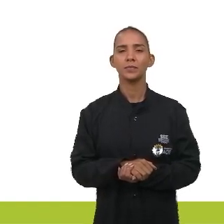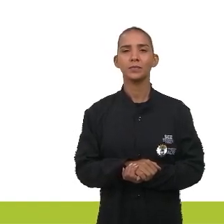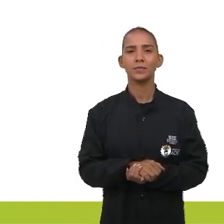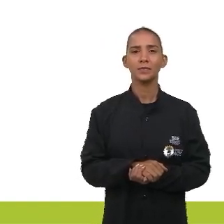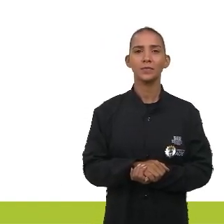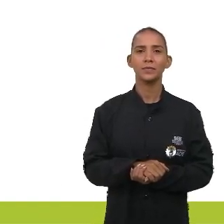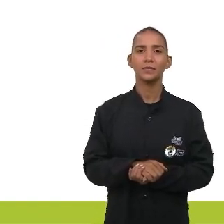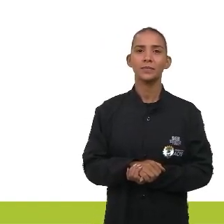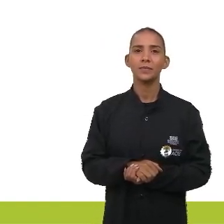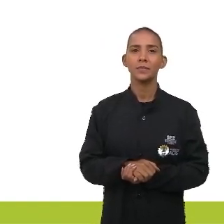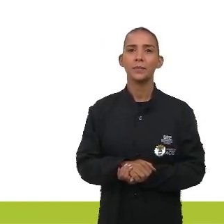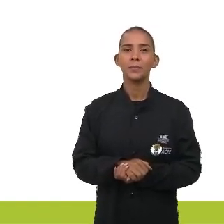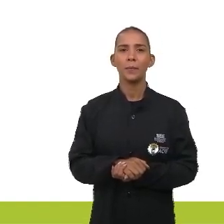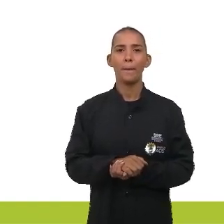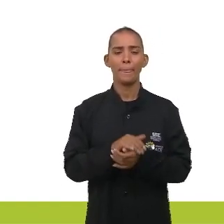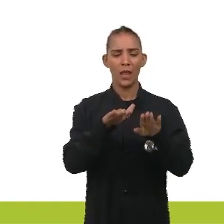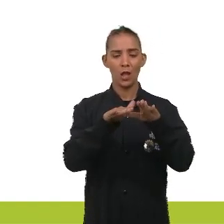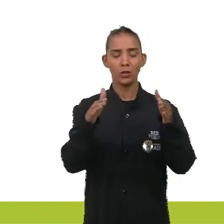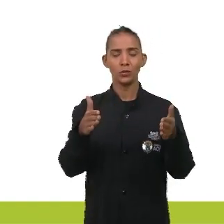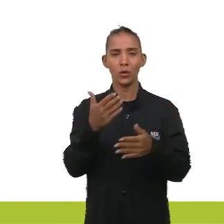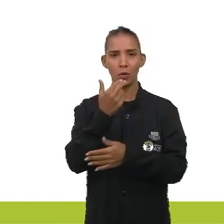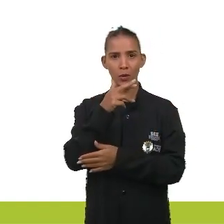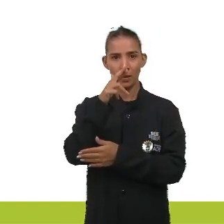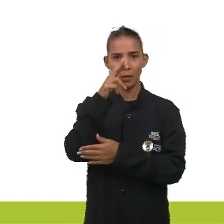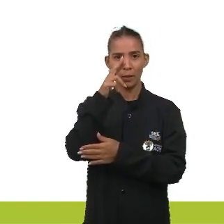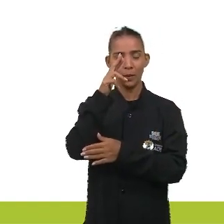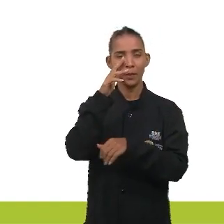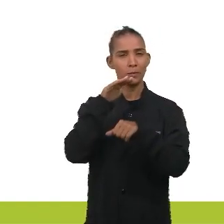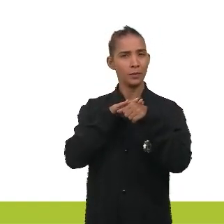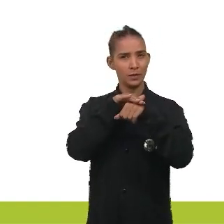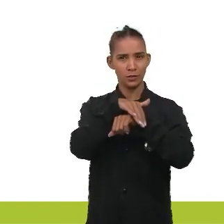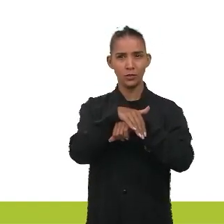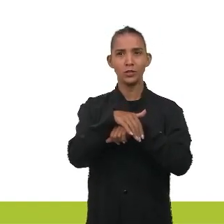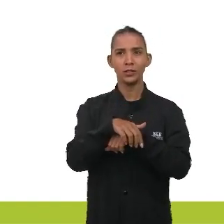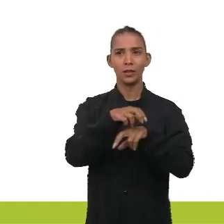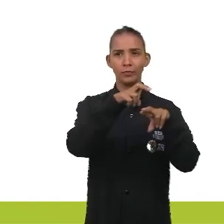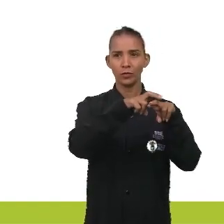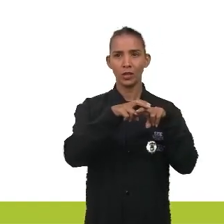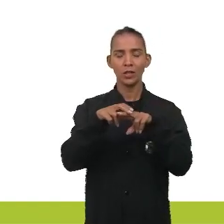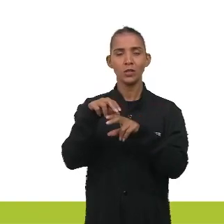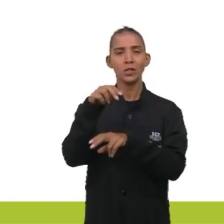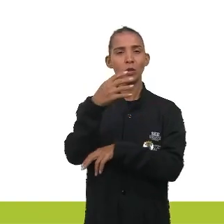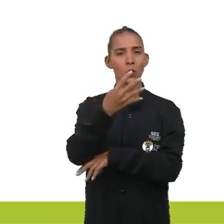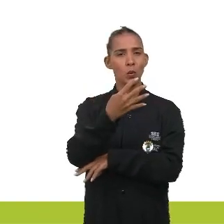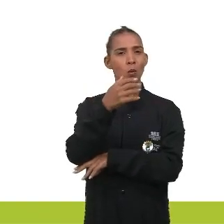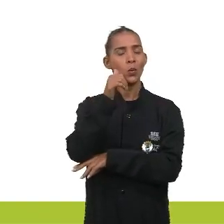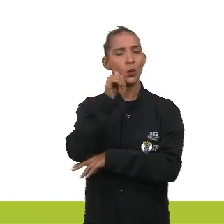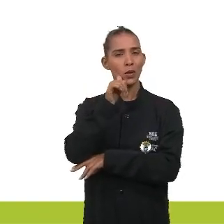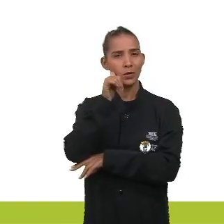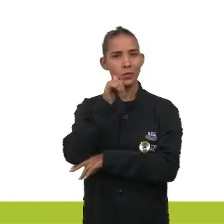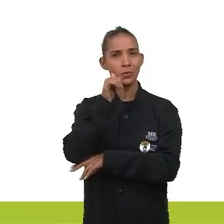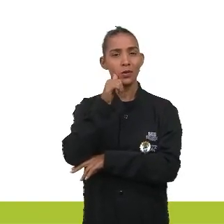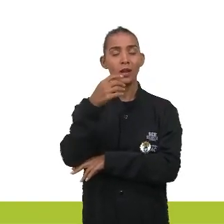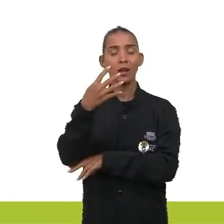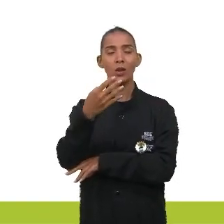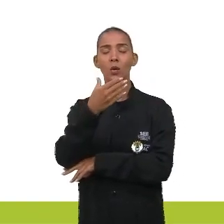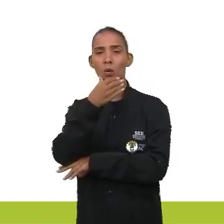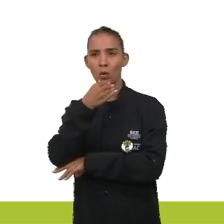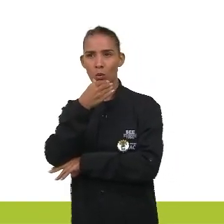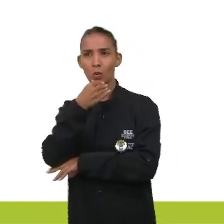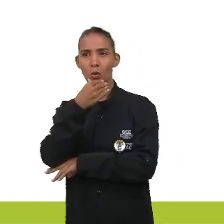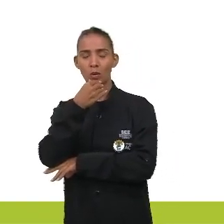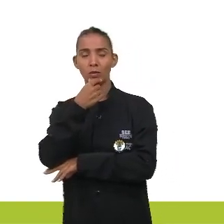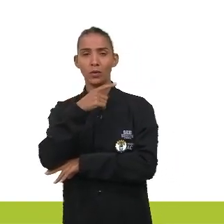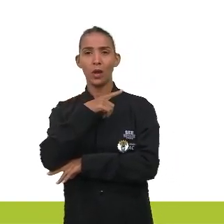Okay. Numa mesa de jantar, sentam-se 4 mulheres e 4 homens, tendo a